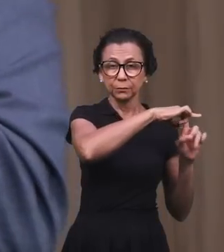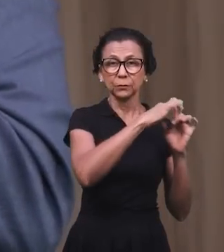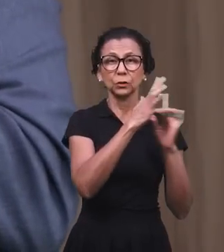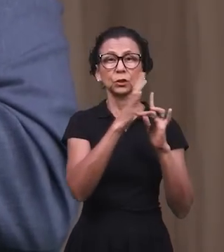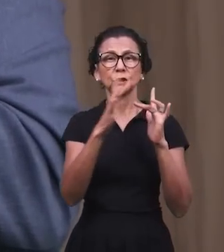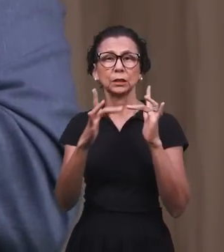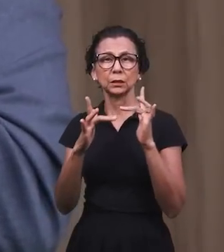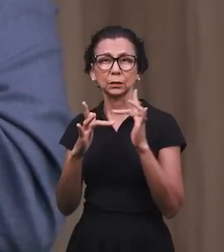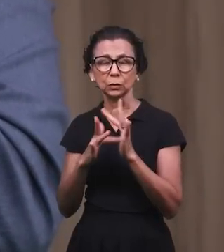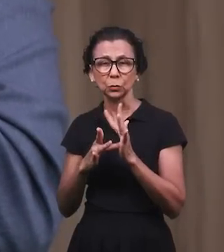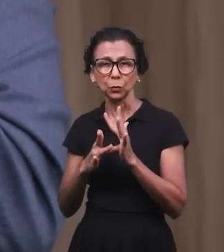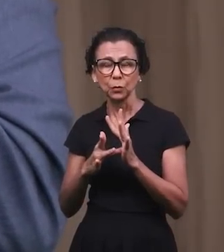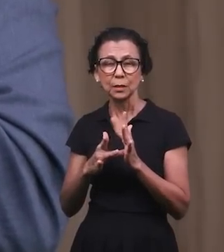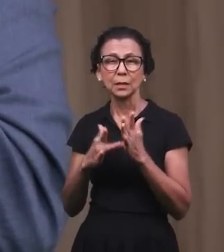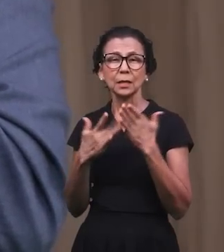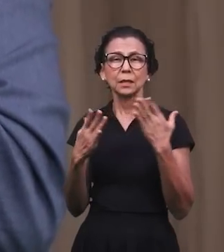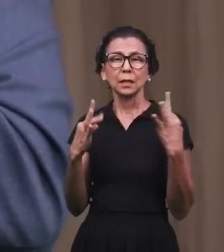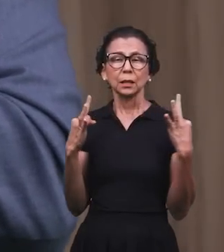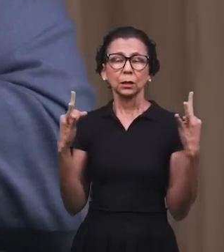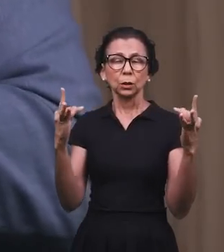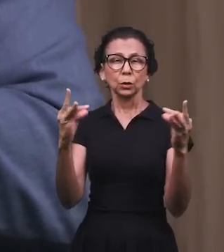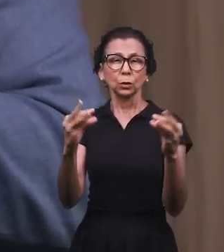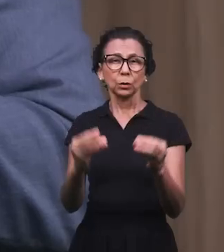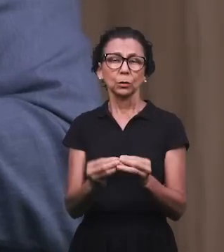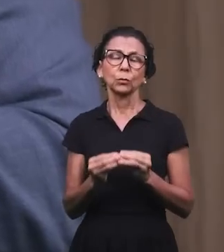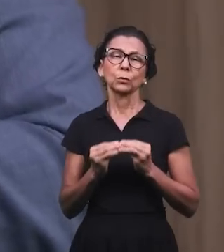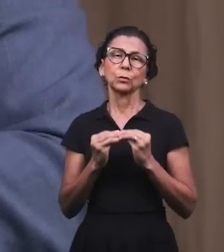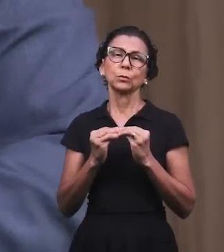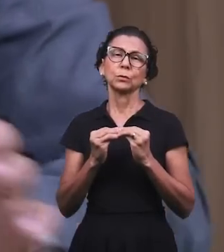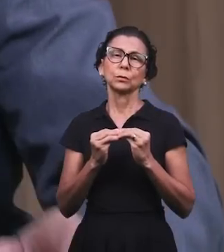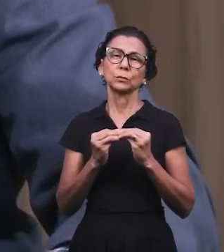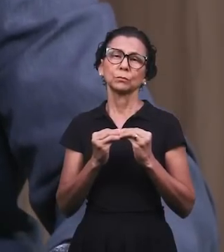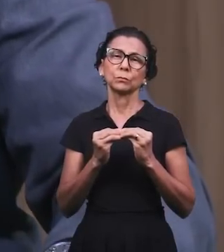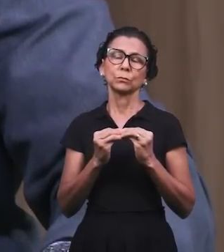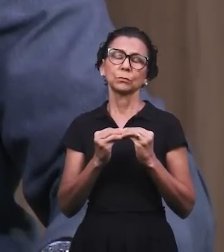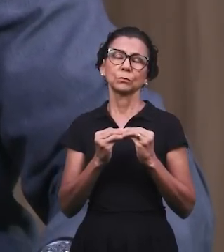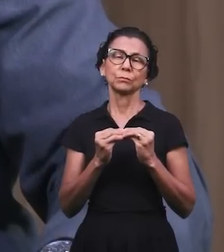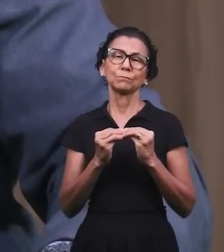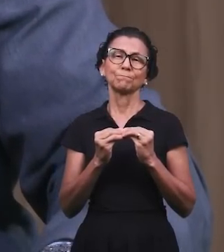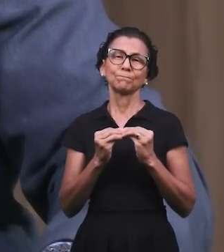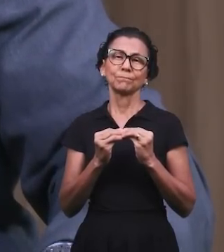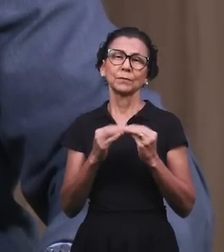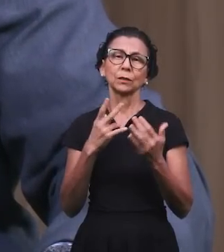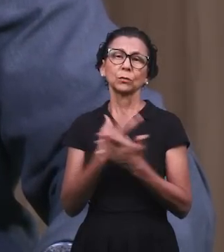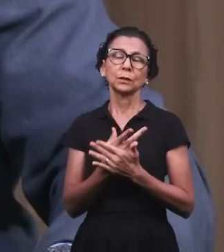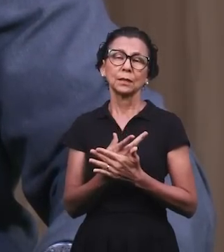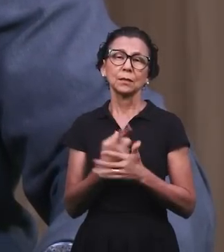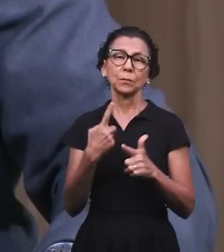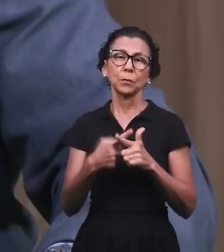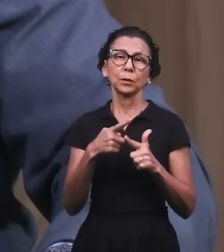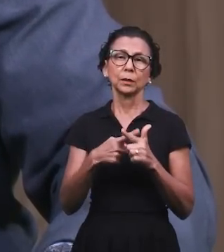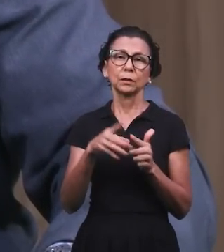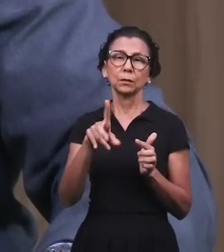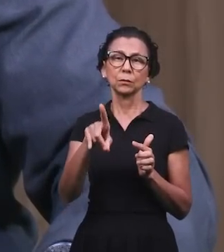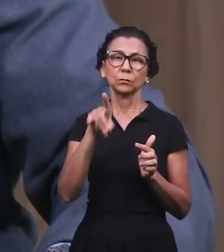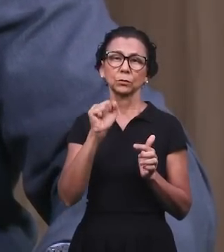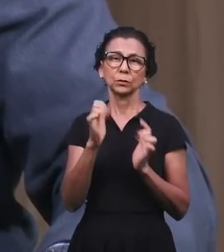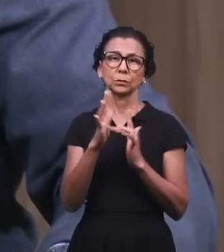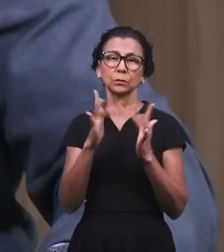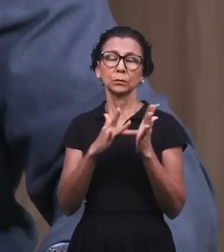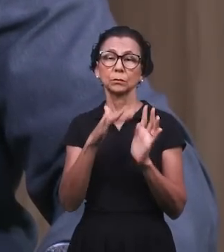Getsêmani ali, a prensa do azeite. Então, tudo isso que é feito, por quê? Porque um dia o Senhor Jesus morreu na cruz. Ele morreu na